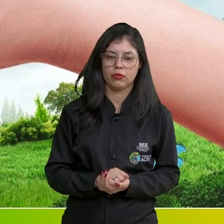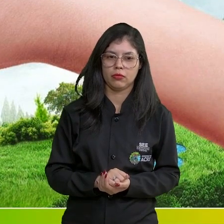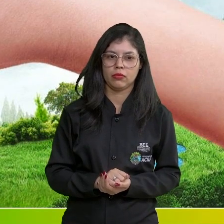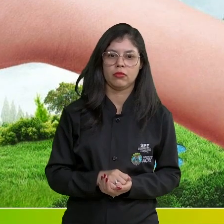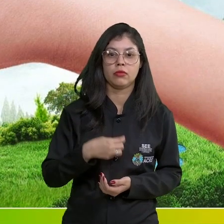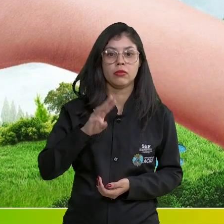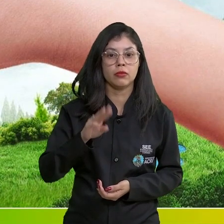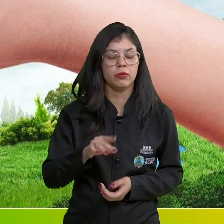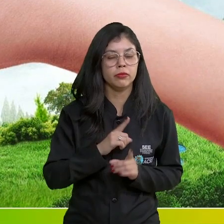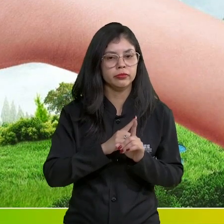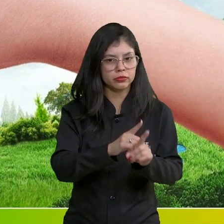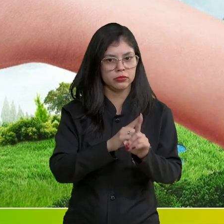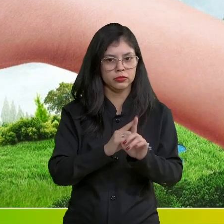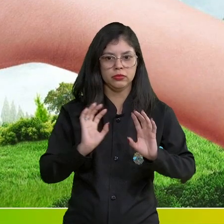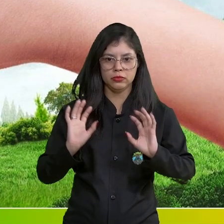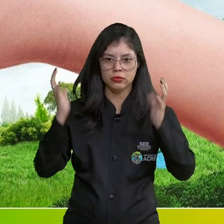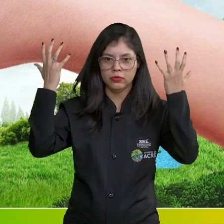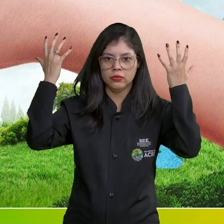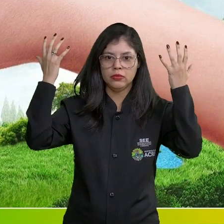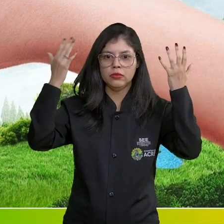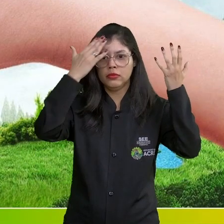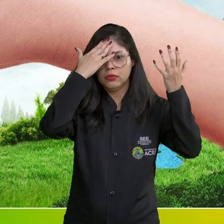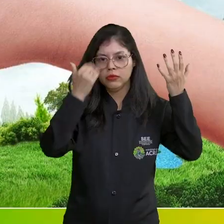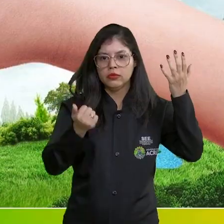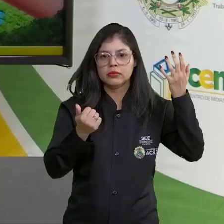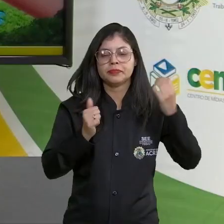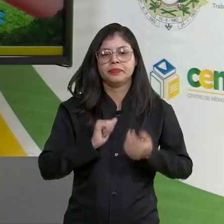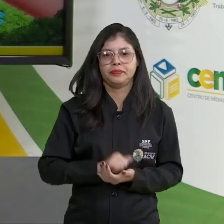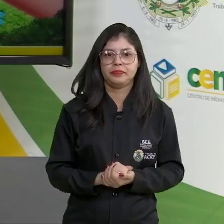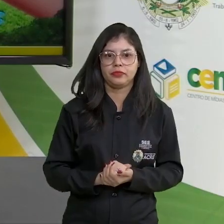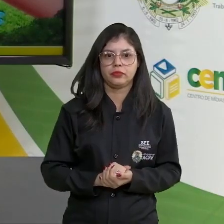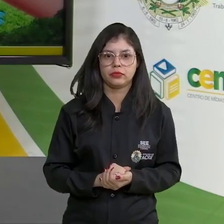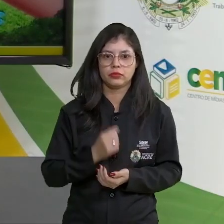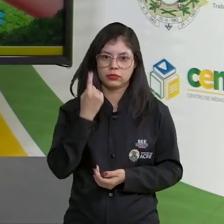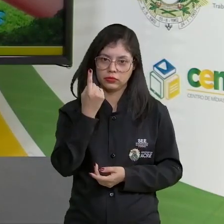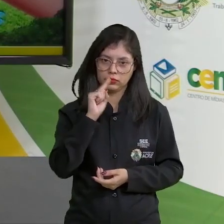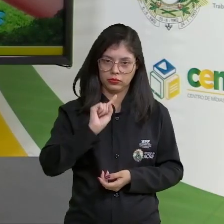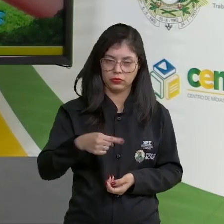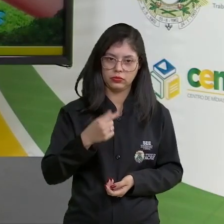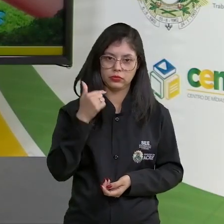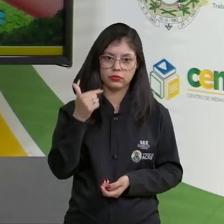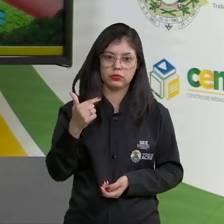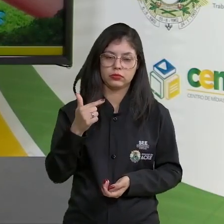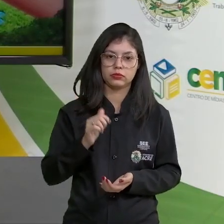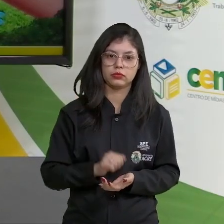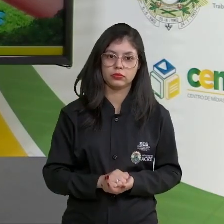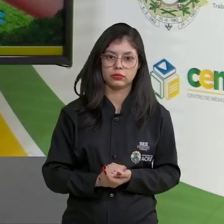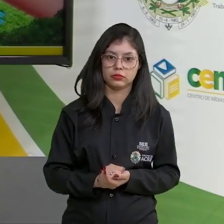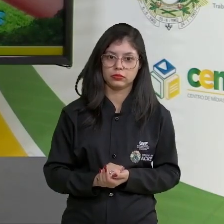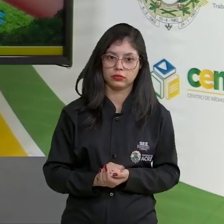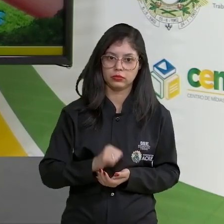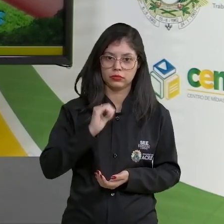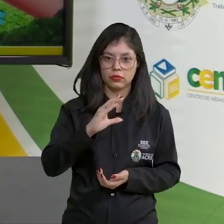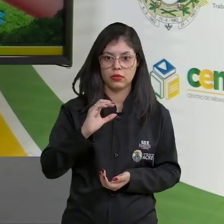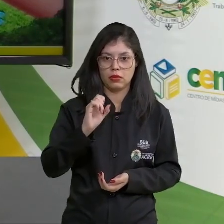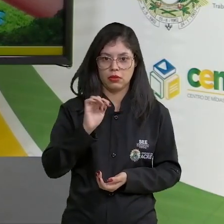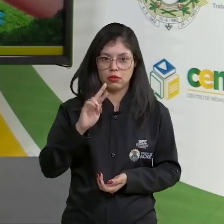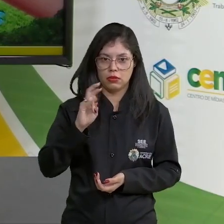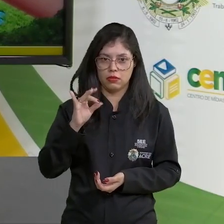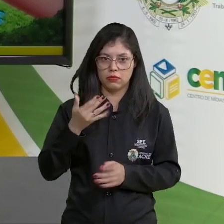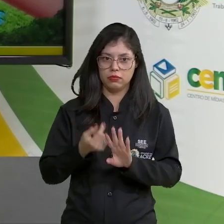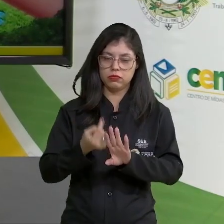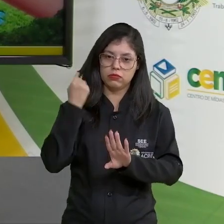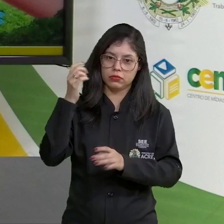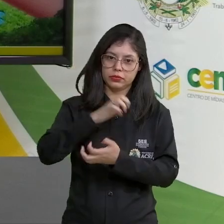Para quem está acompanhando o clima, sabe que a Terra aumentou 1,2 graus Celsius desde